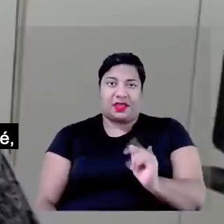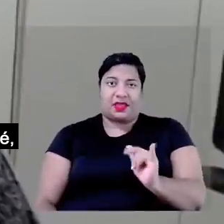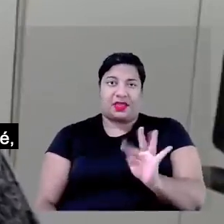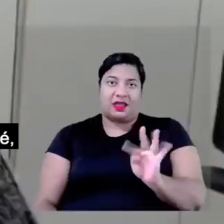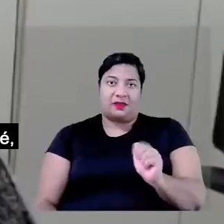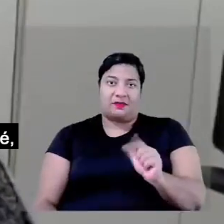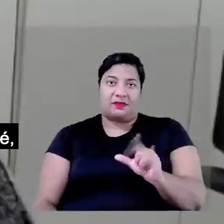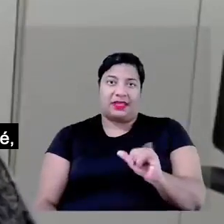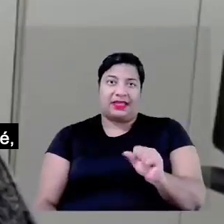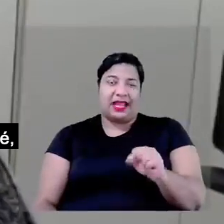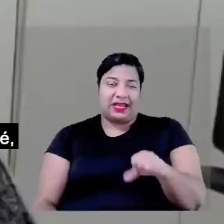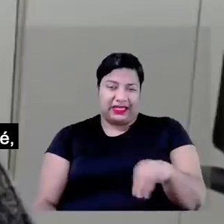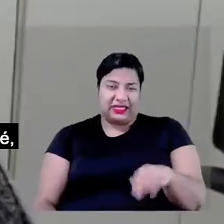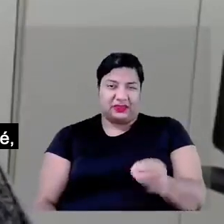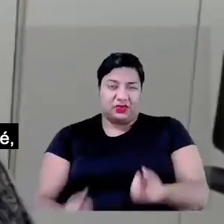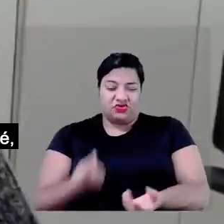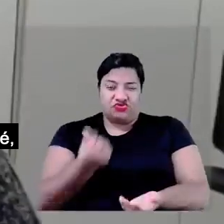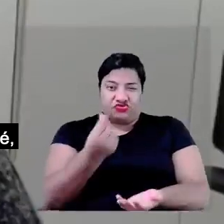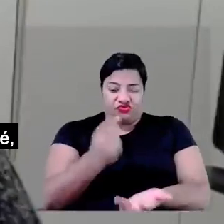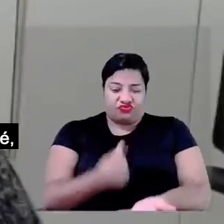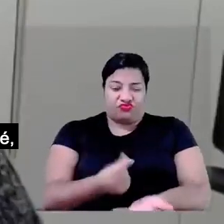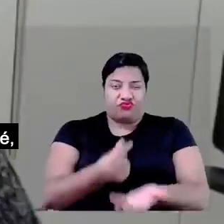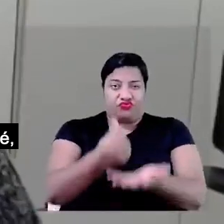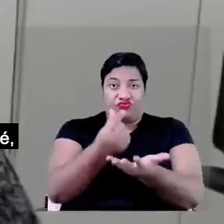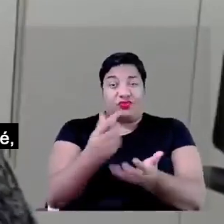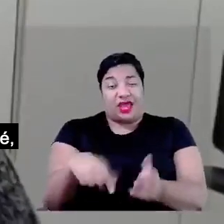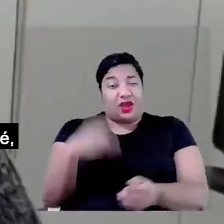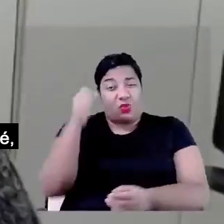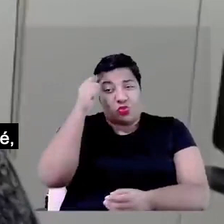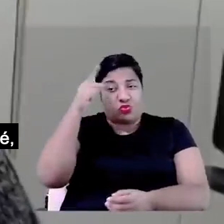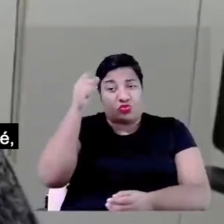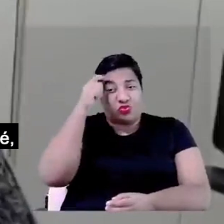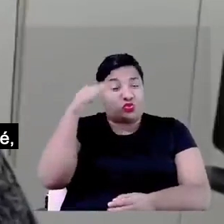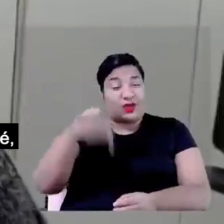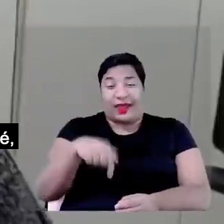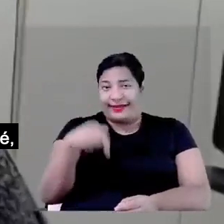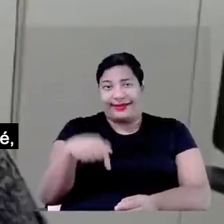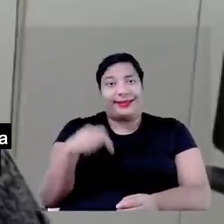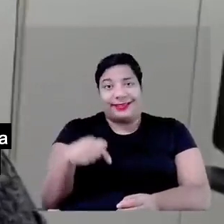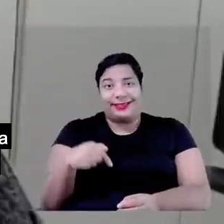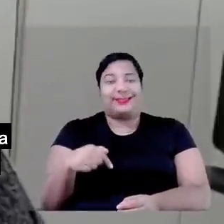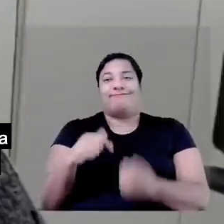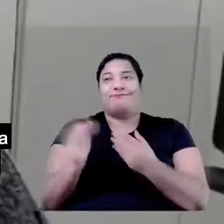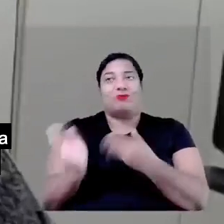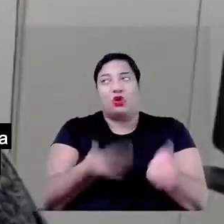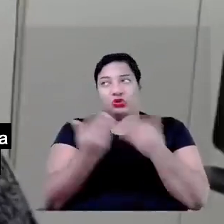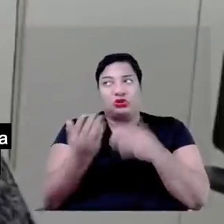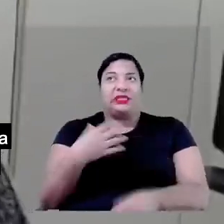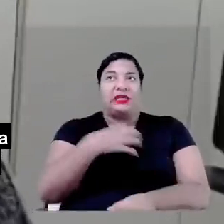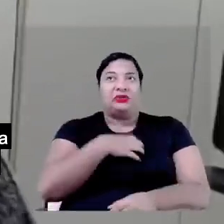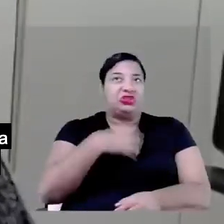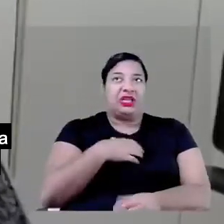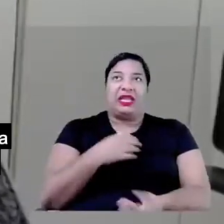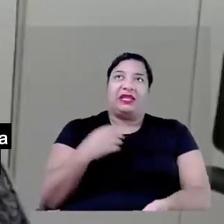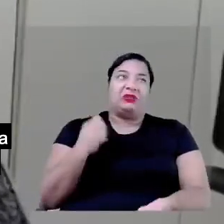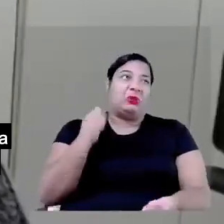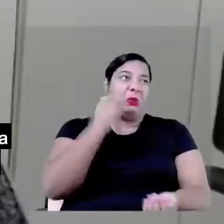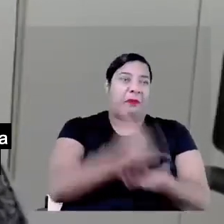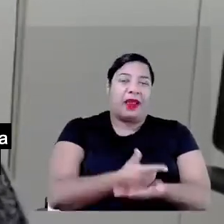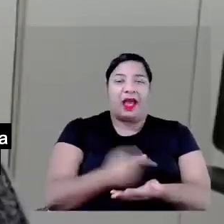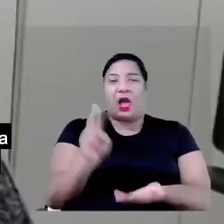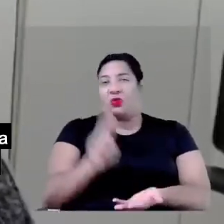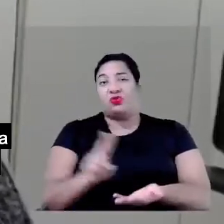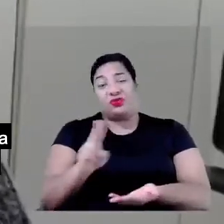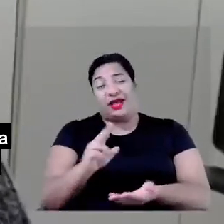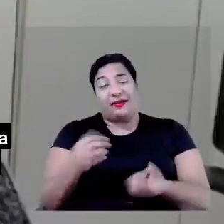de casa. Então, é uma questão muito cultural, até como a Laura falou, né? A nossa cultura de produção, de consumo, ela interfere muito na nossa